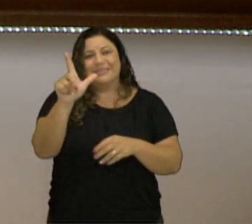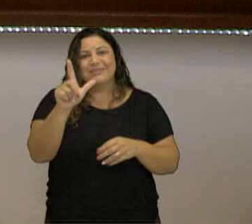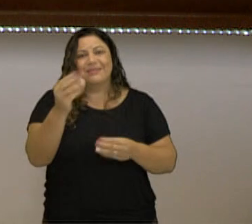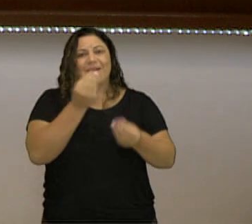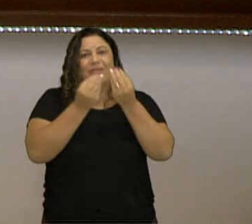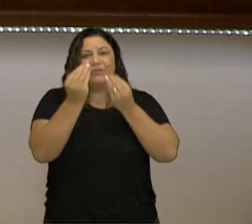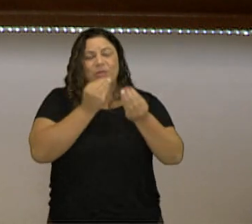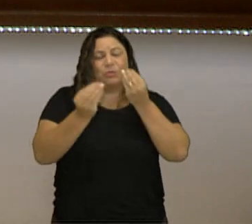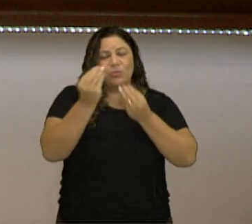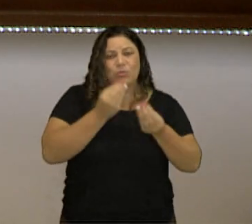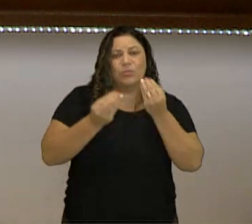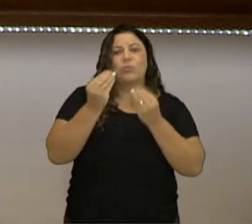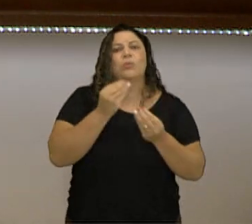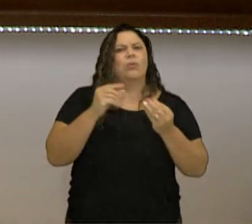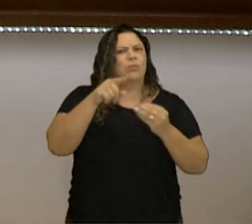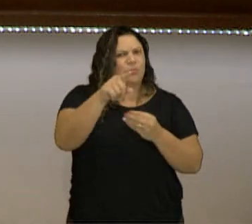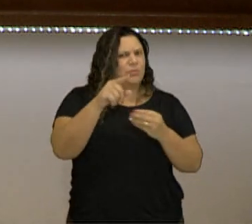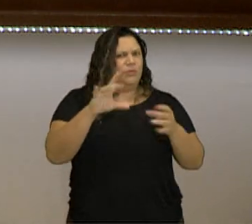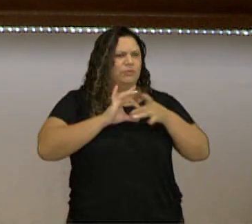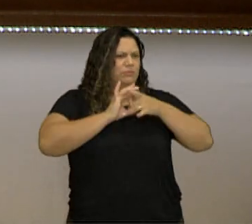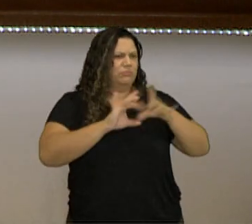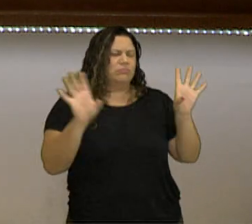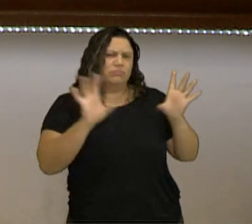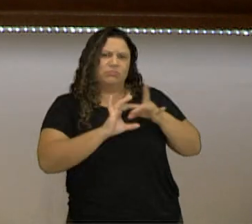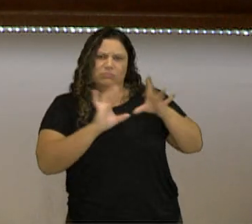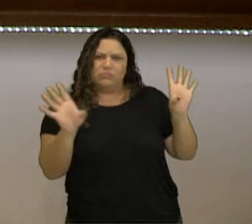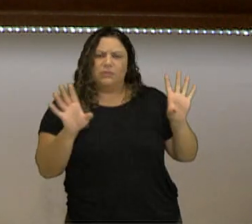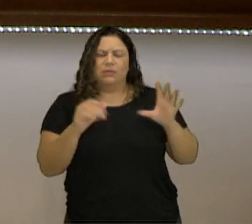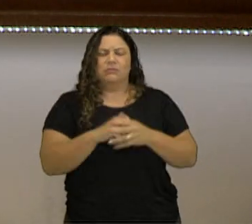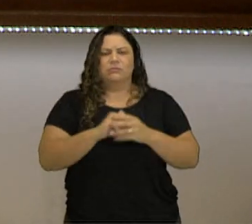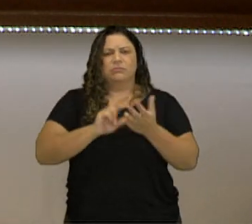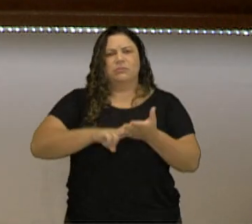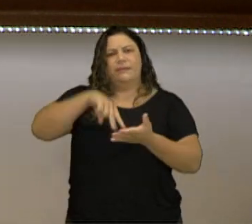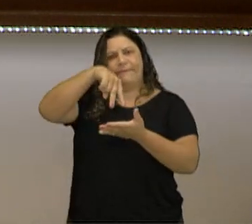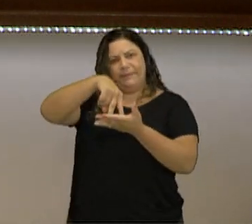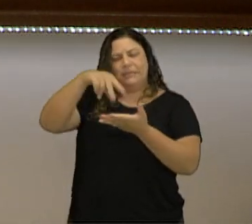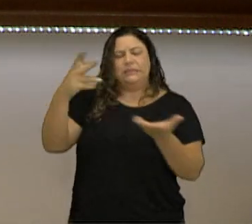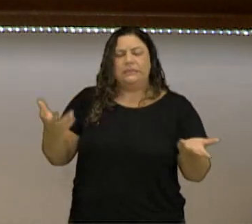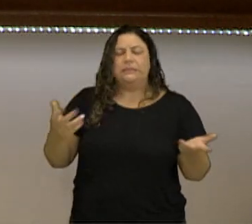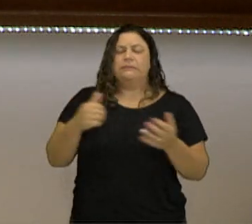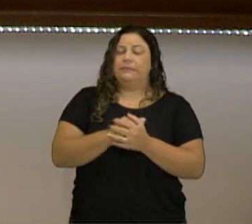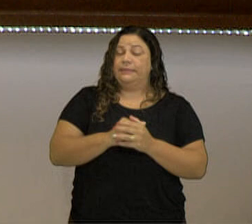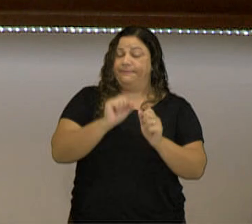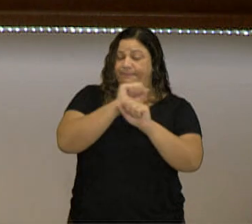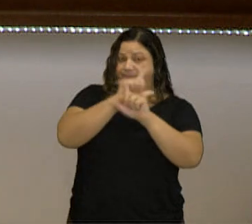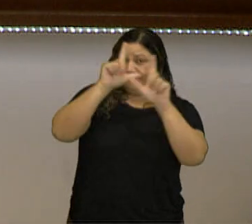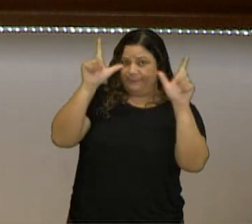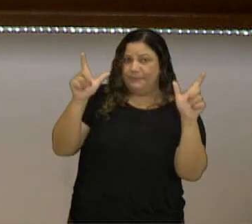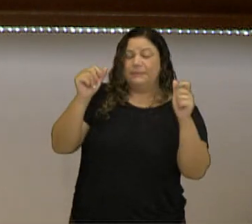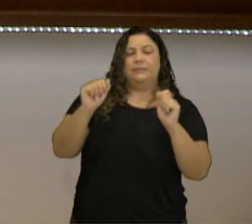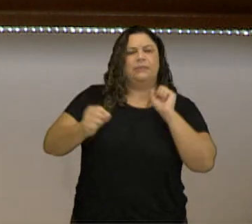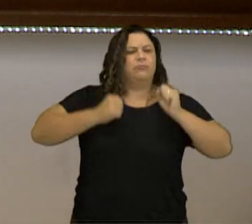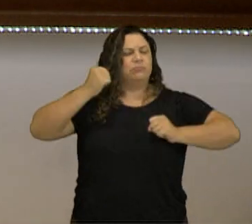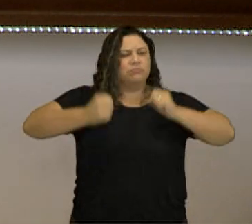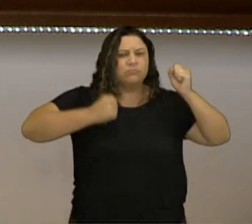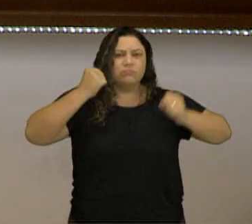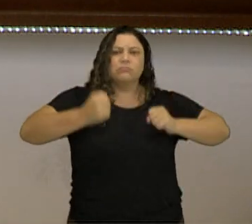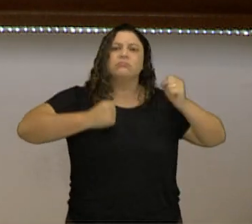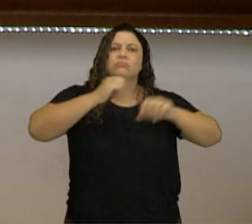Então, você tem disposição, você está com disposição para levantar cedo? Você tem disposição para fazer um exercício